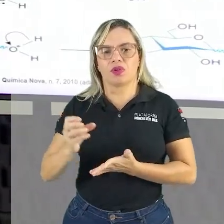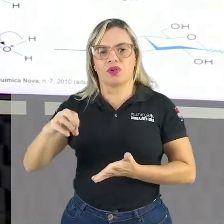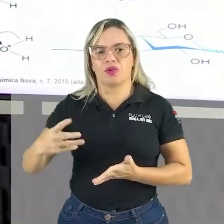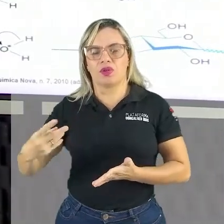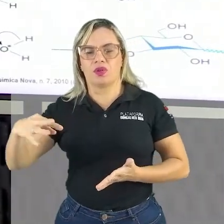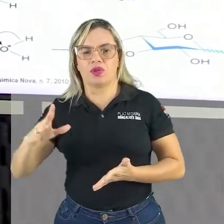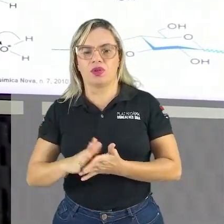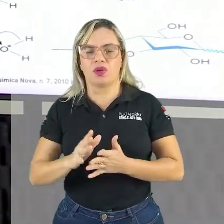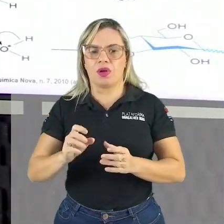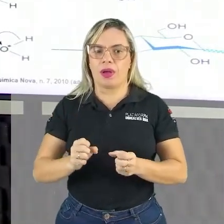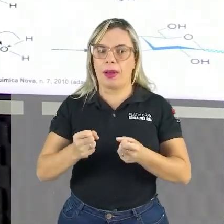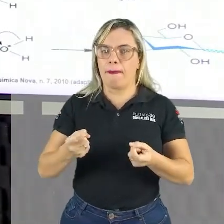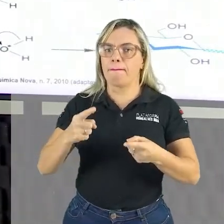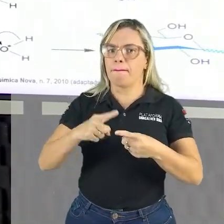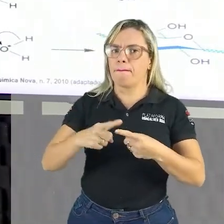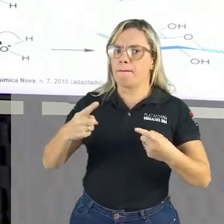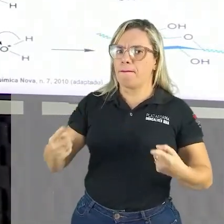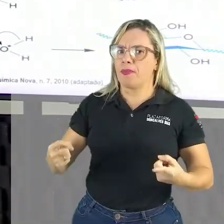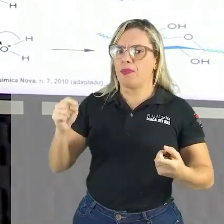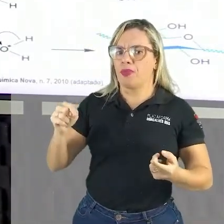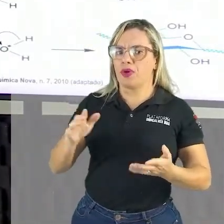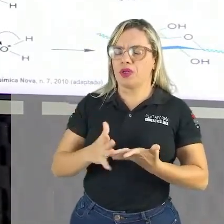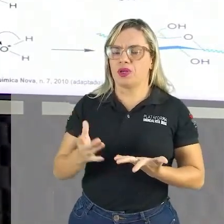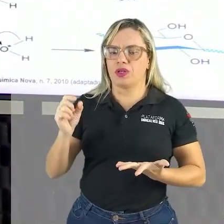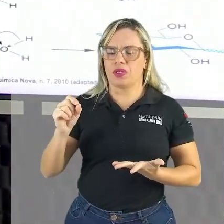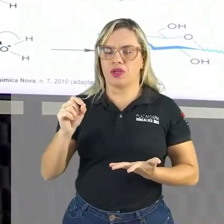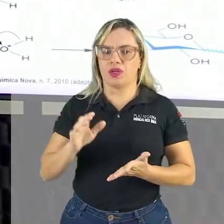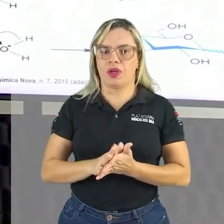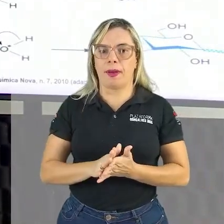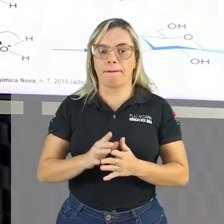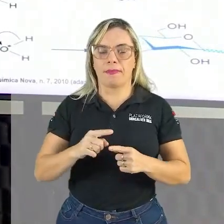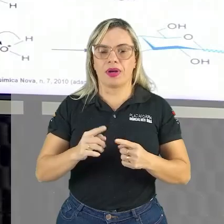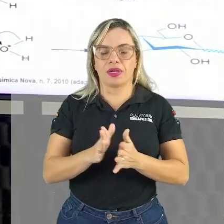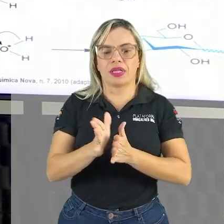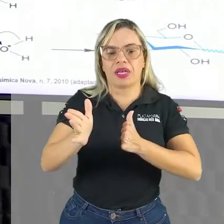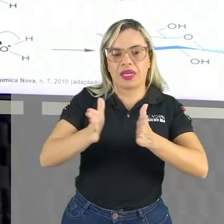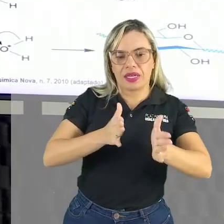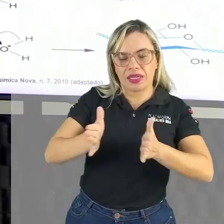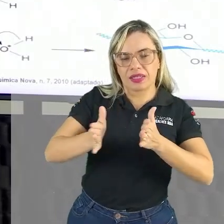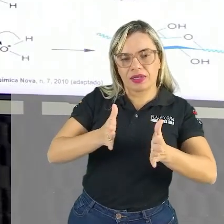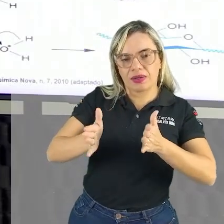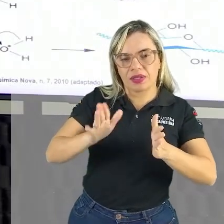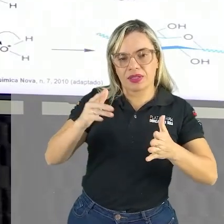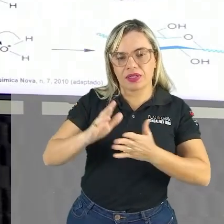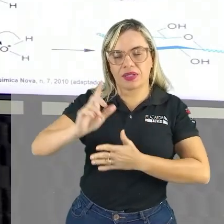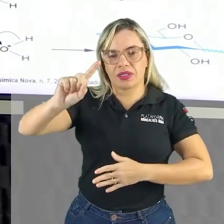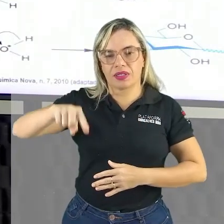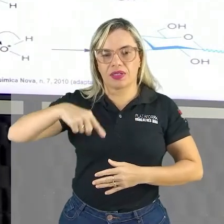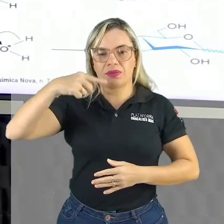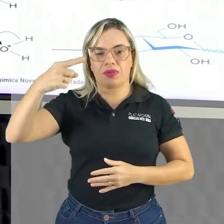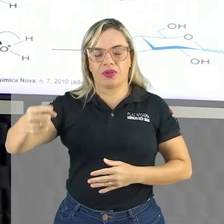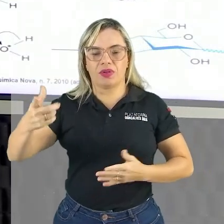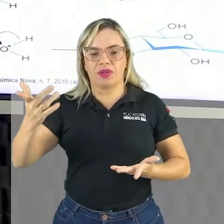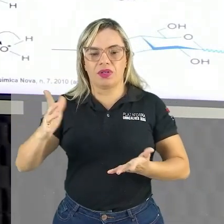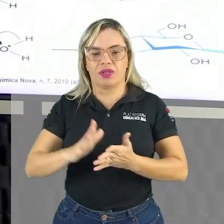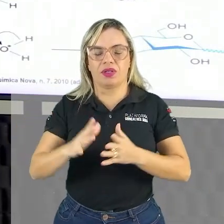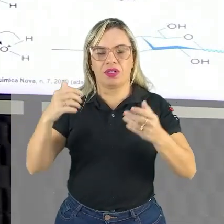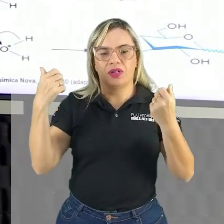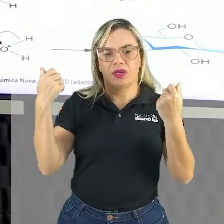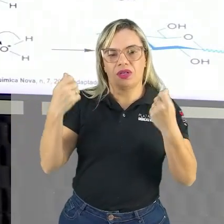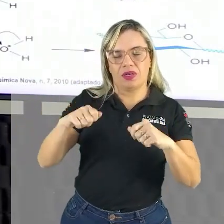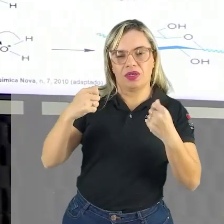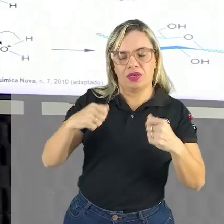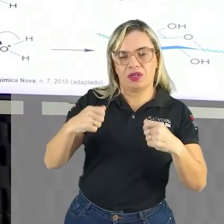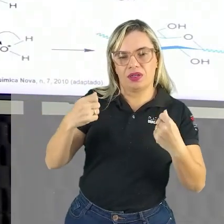de me mostrar que ele foi. Foi, né? Mas foi em uma etapa. Porque depois ele